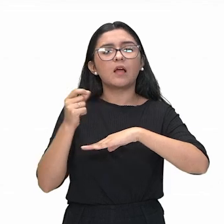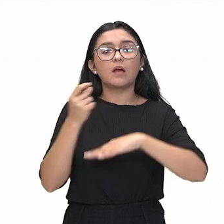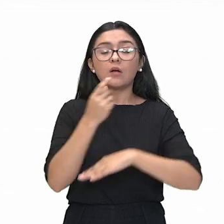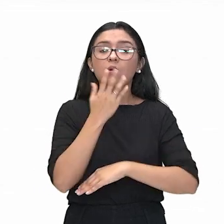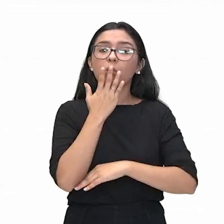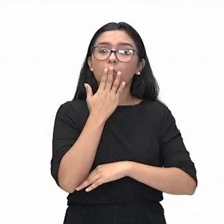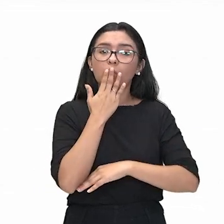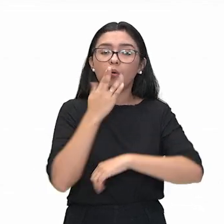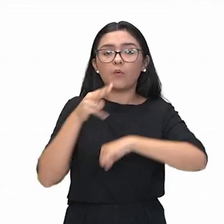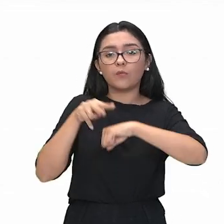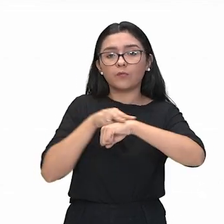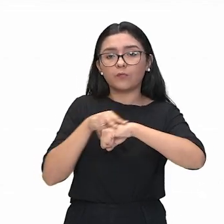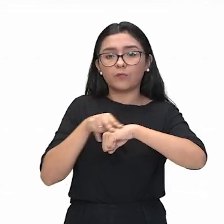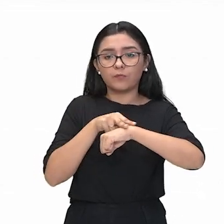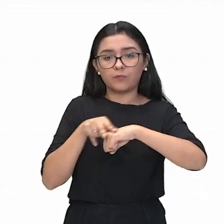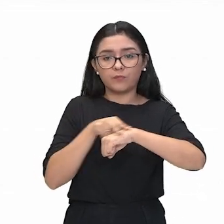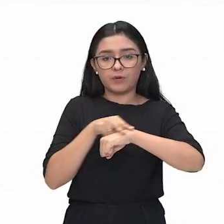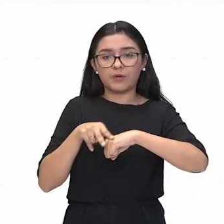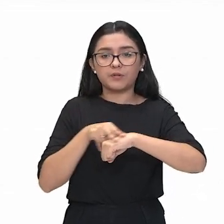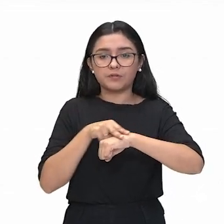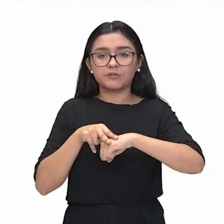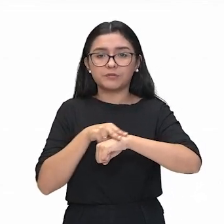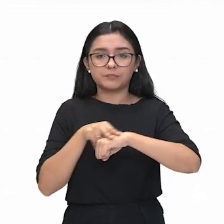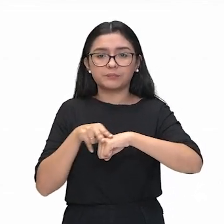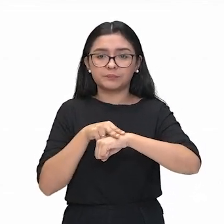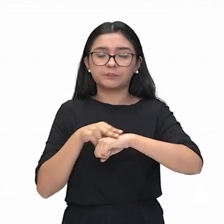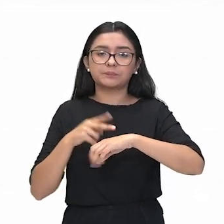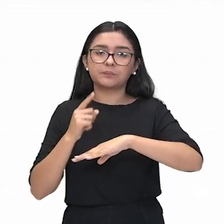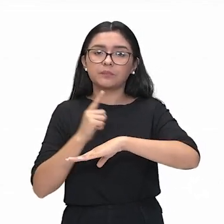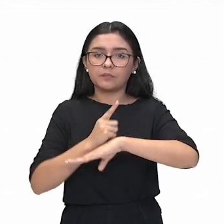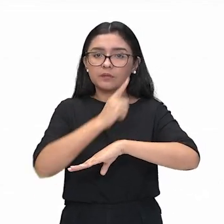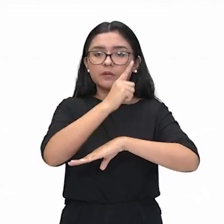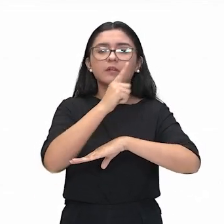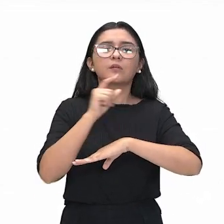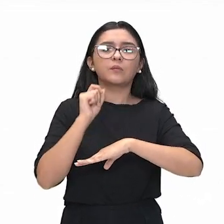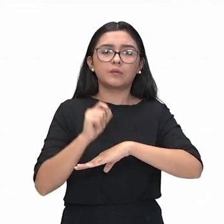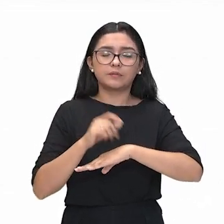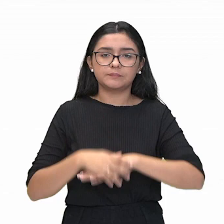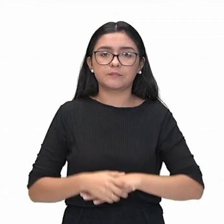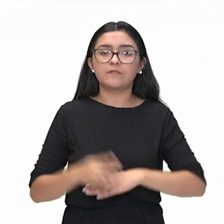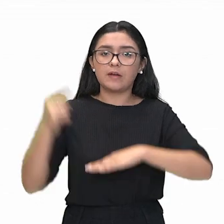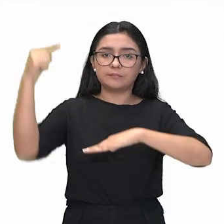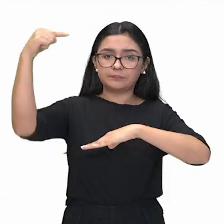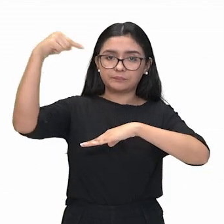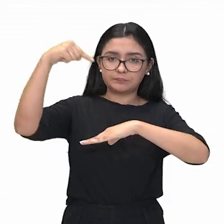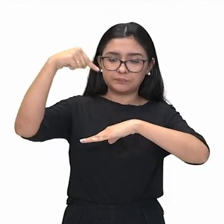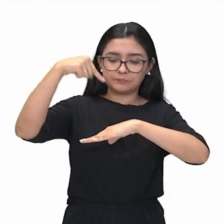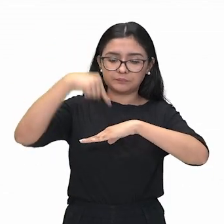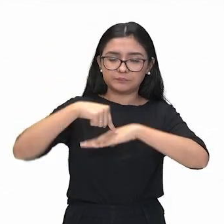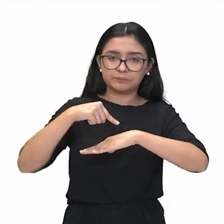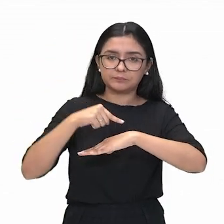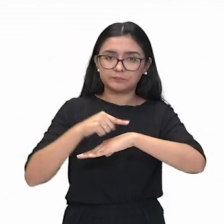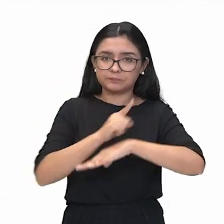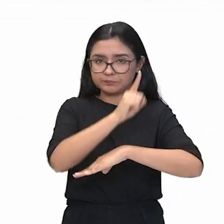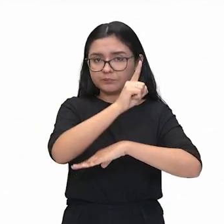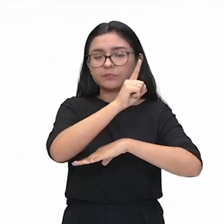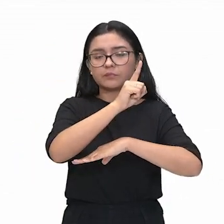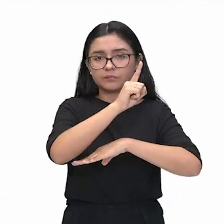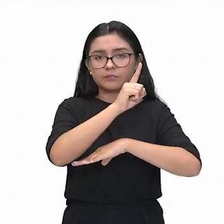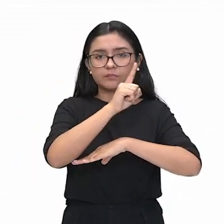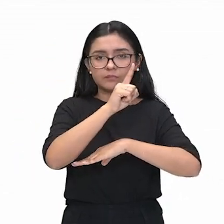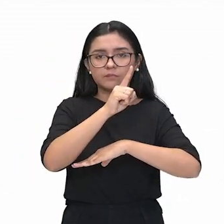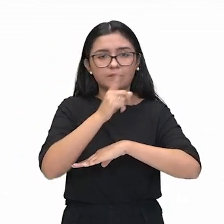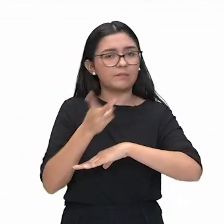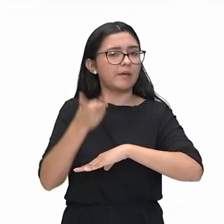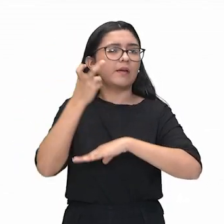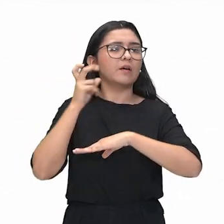perto da lanterna. Esse é o raio incidente. Ele vai refletir no espelho, ele vai bater no espelho e vai refletir, formando